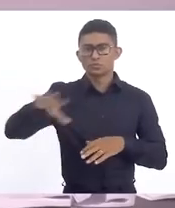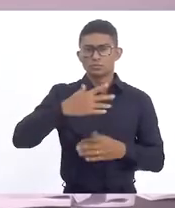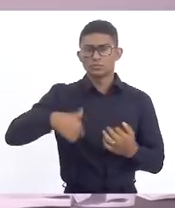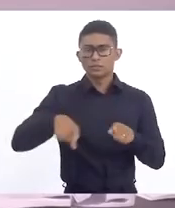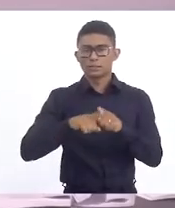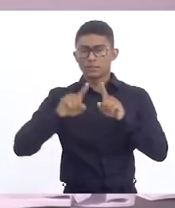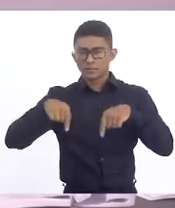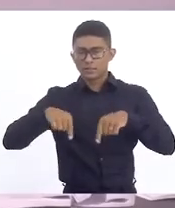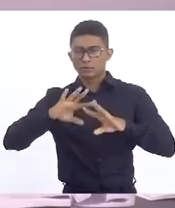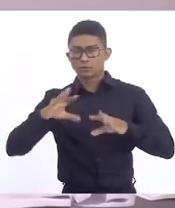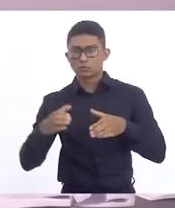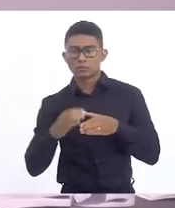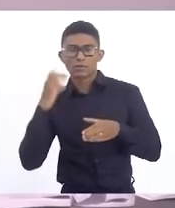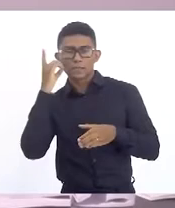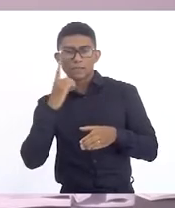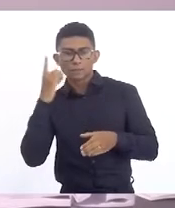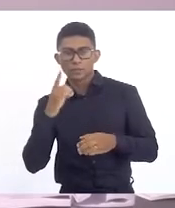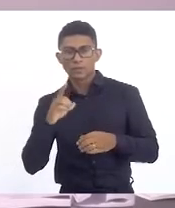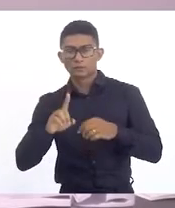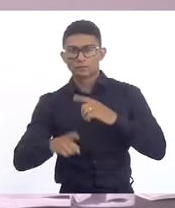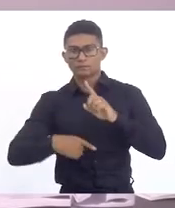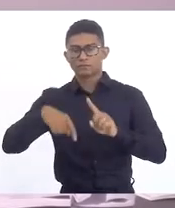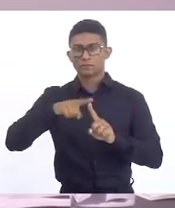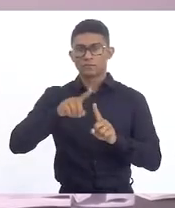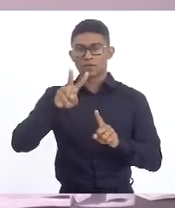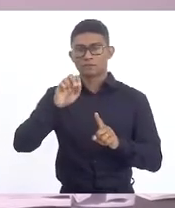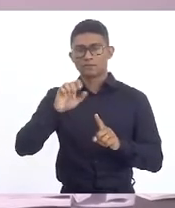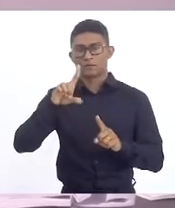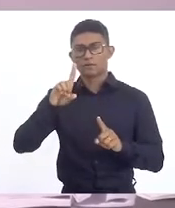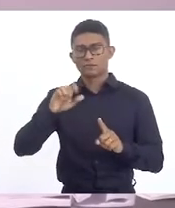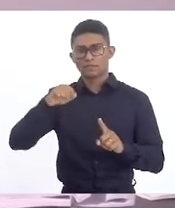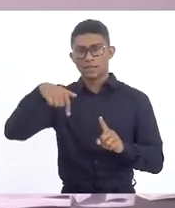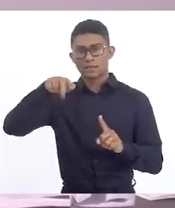que faz parte, deputado Valdec, deputado Luiz Paulo, no sentido de que